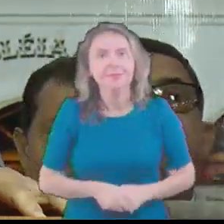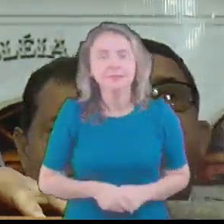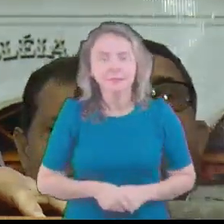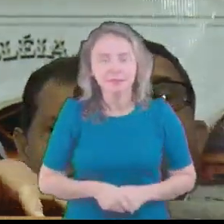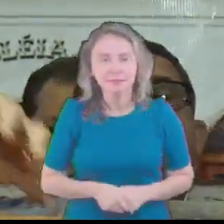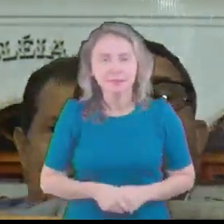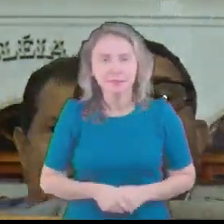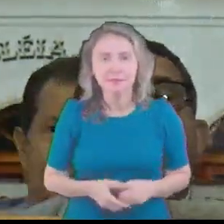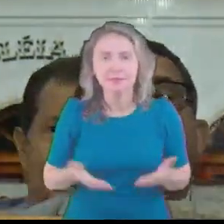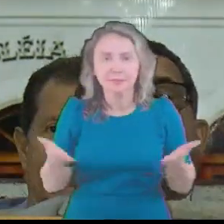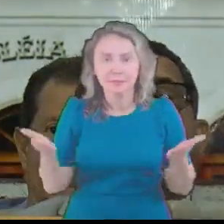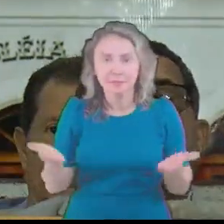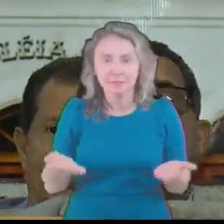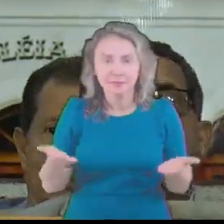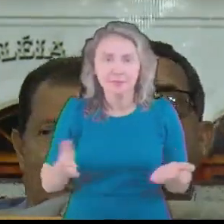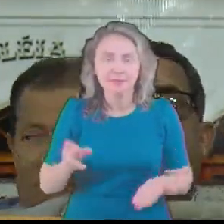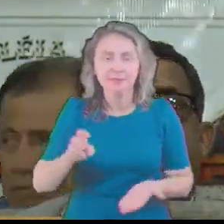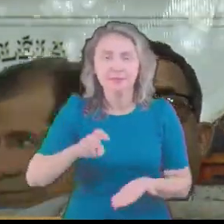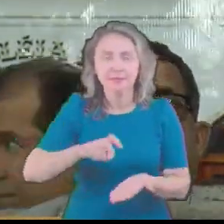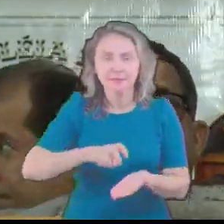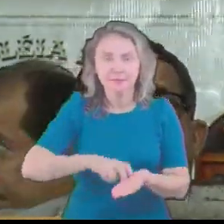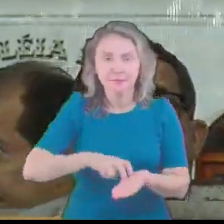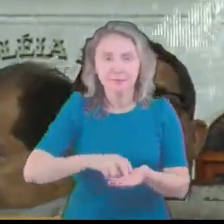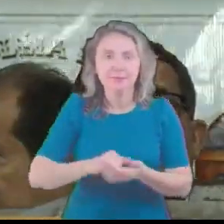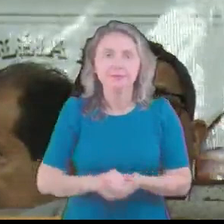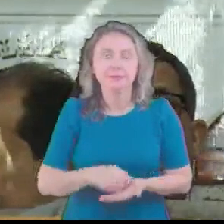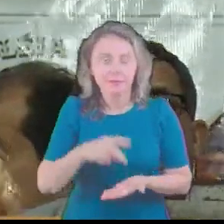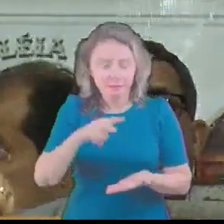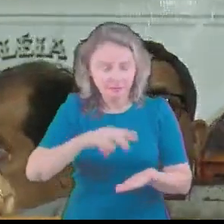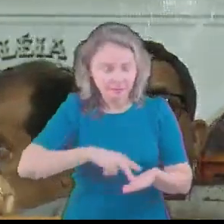Hoje pela manhã nós lemos o texto